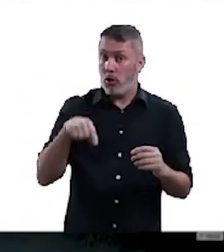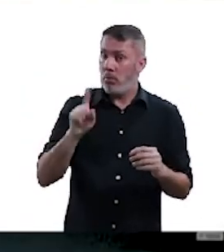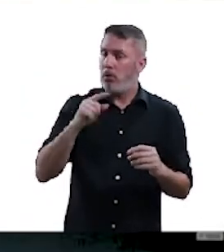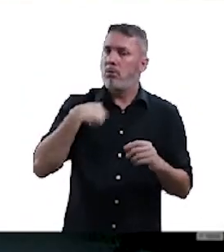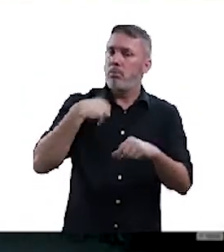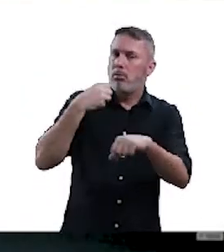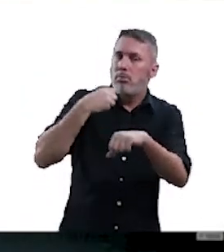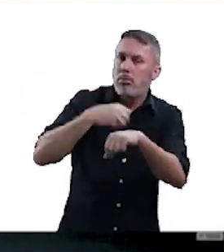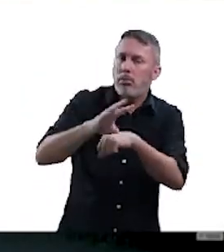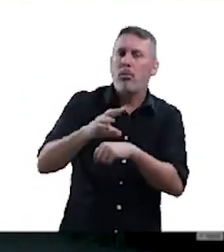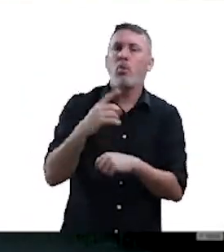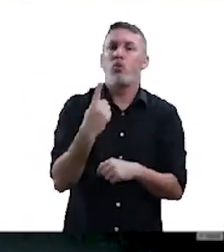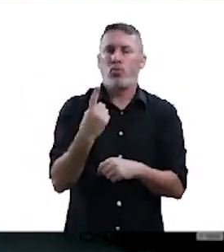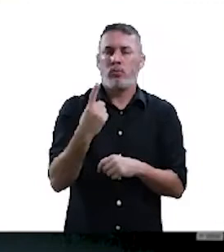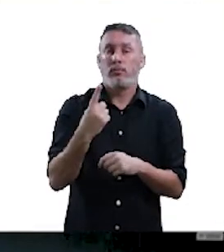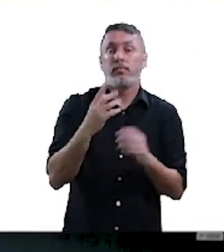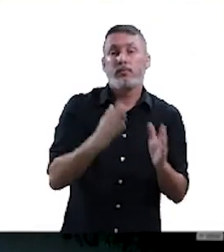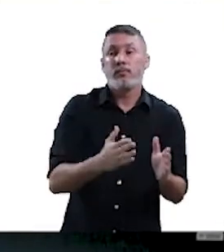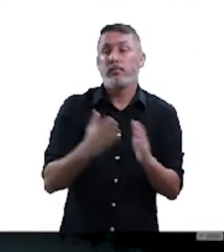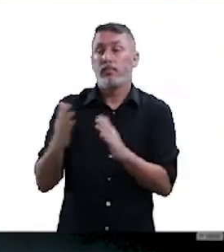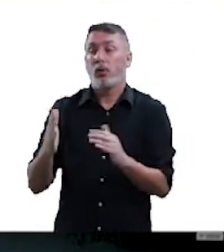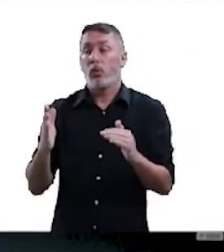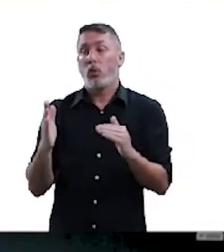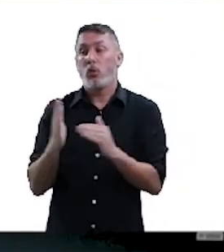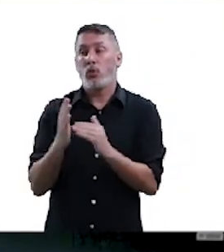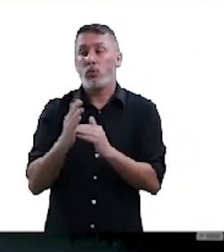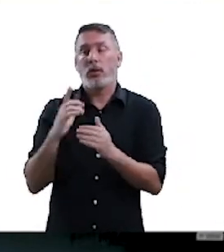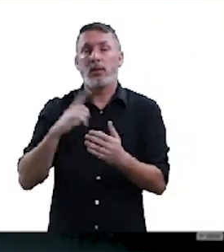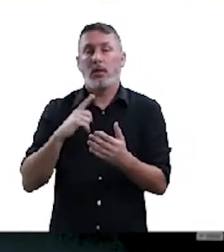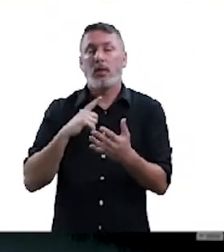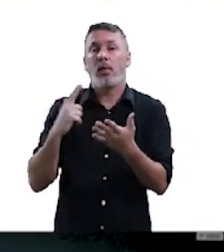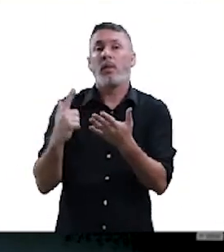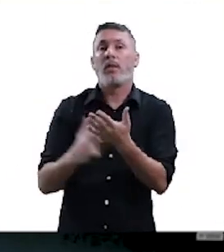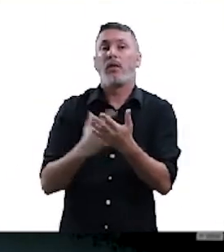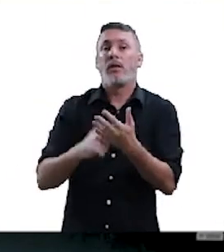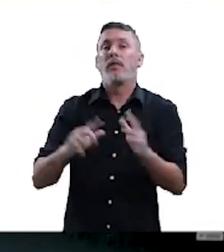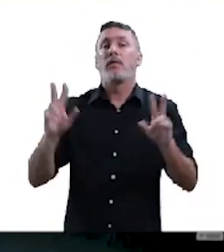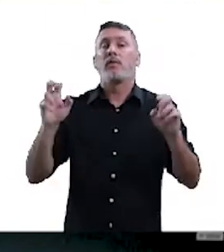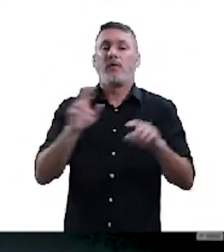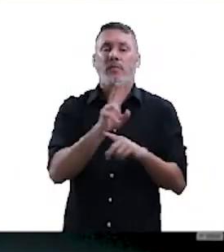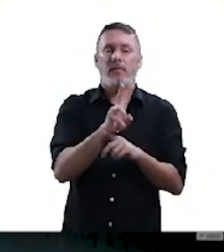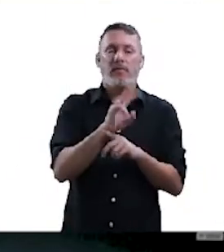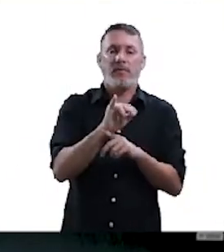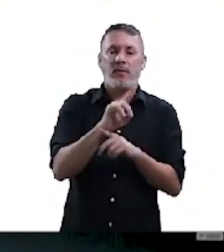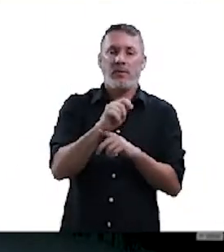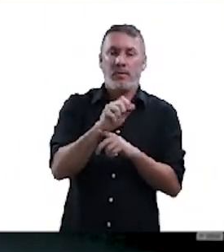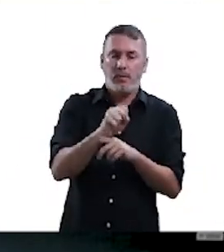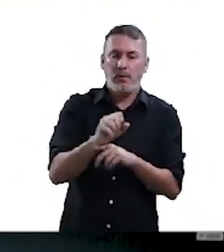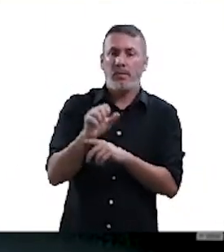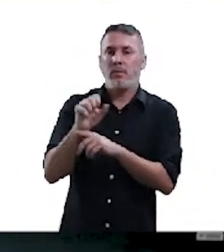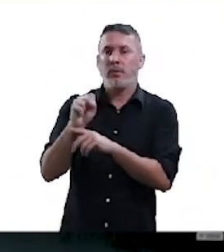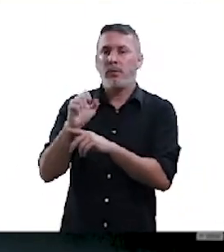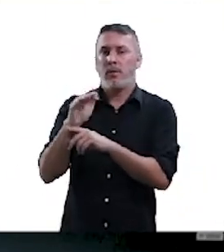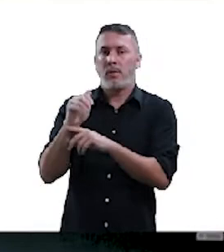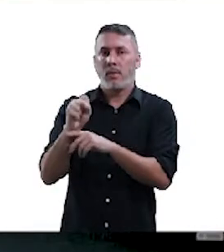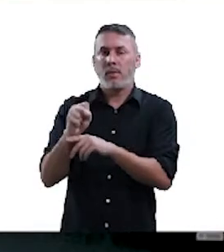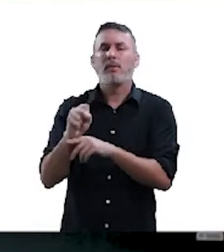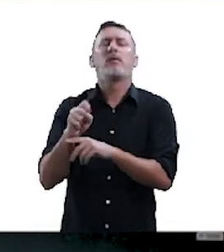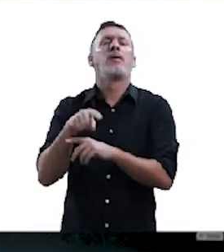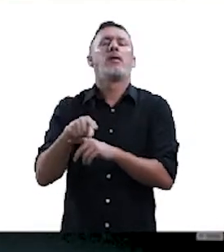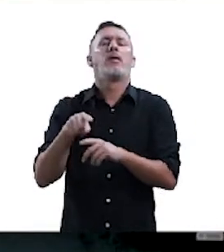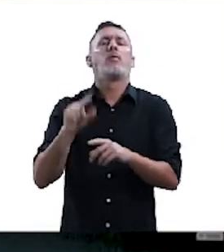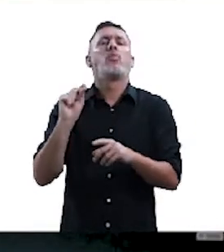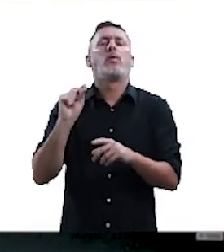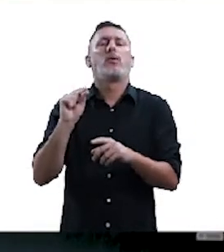por último, o nosso amado Graciliano Ramos com a obra Vidas Secas, que vai contar a história de retirantes